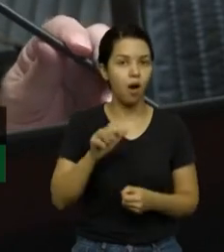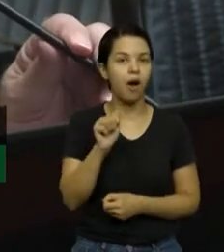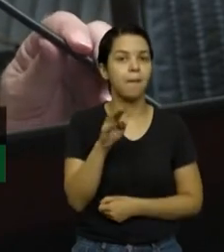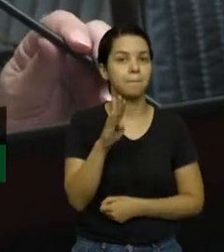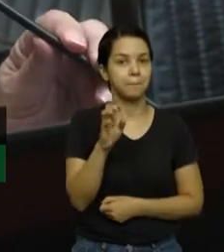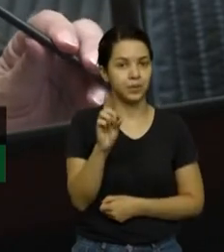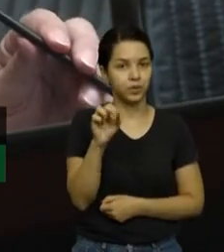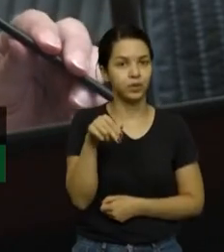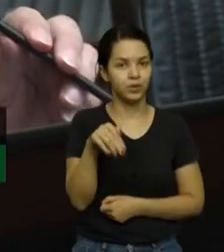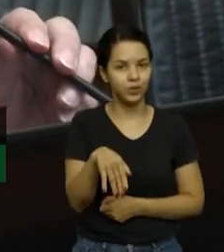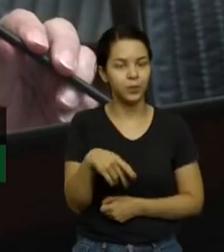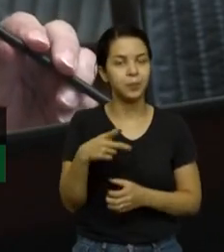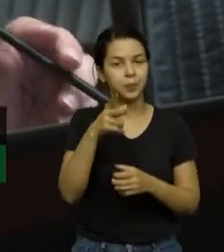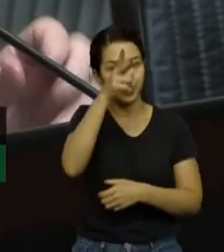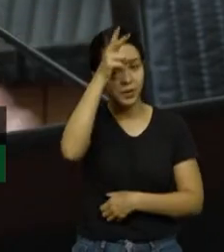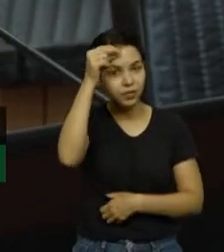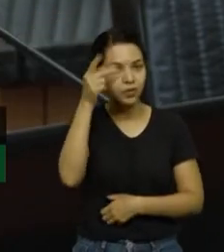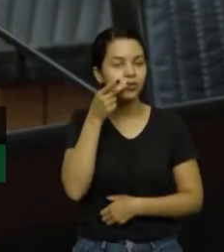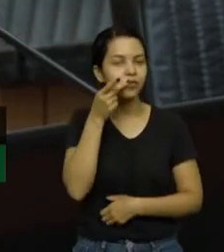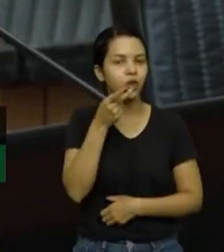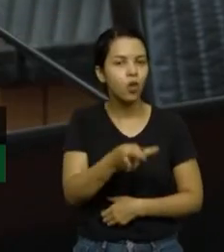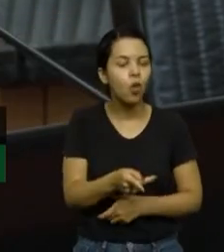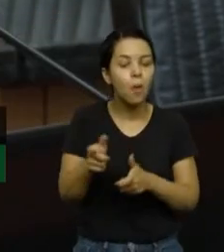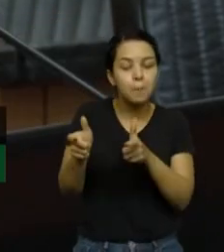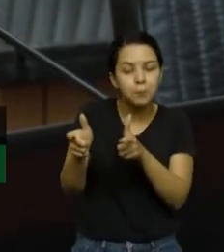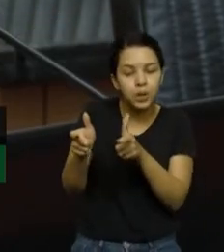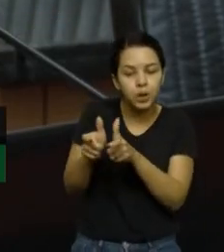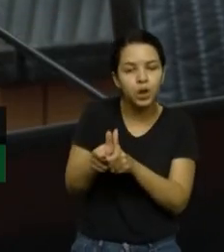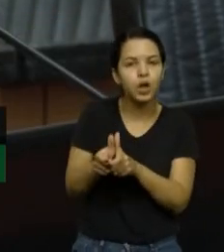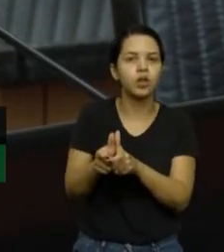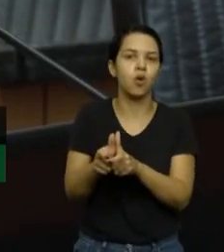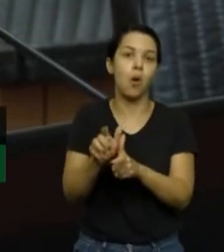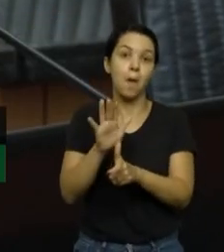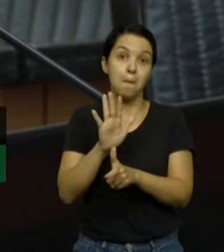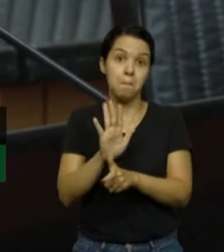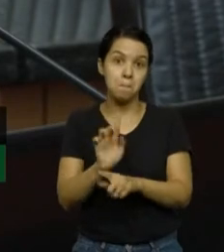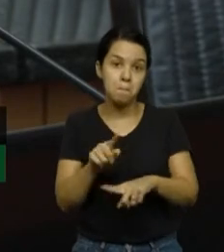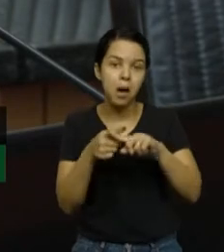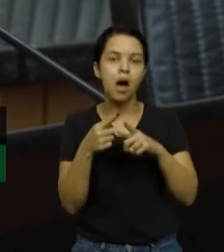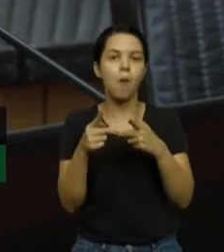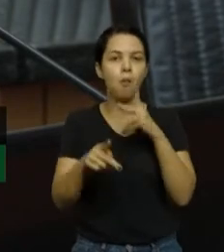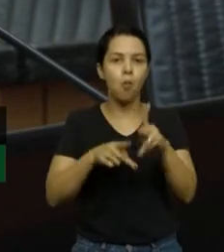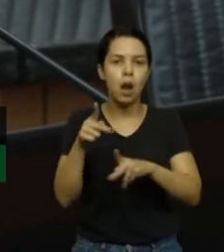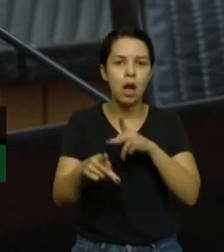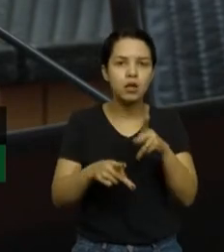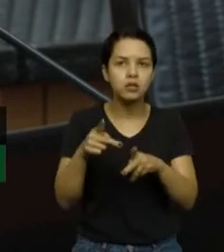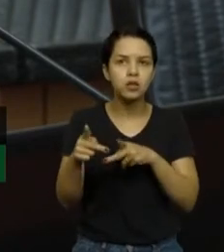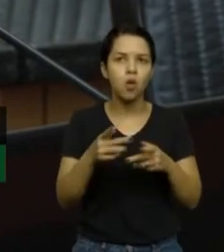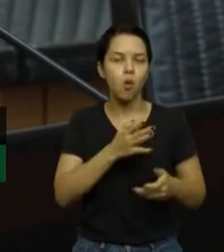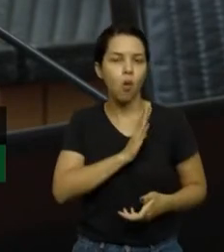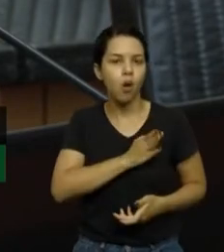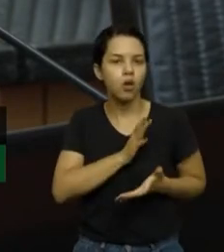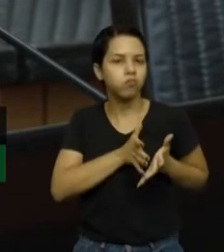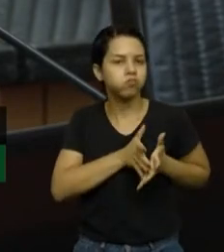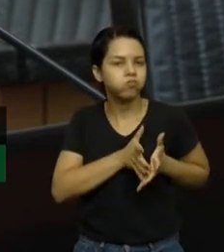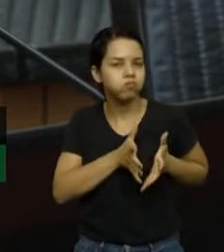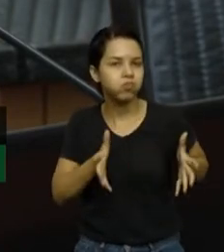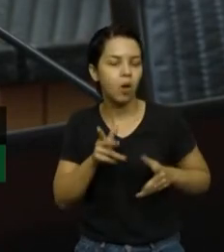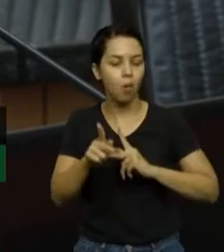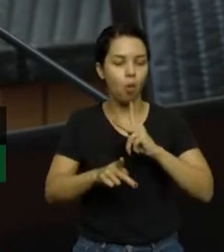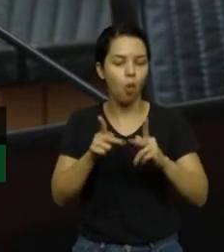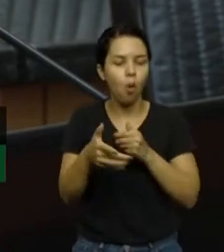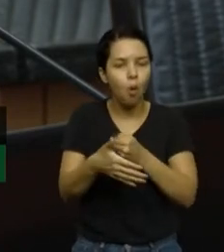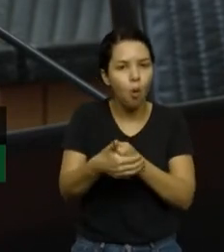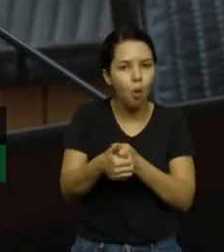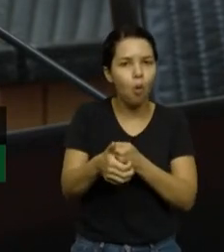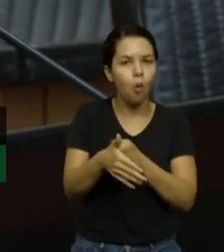aqui, pequena extensão, mas de um coração muito grande, um povo muito acolhedor, e que passa, de alguns